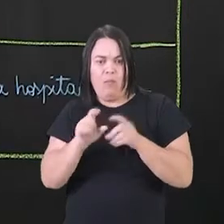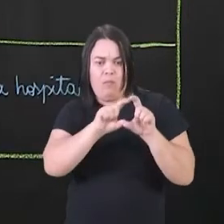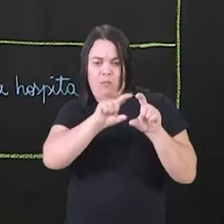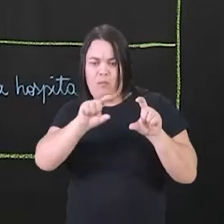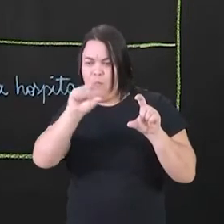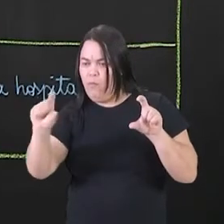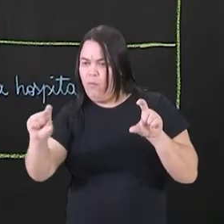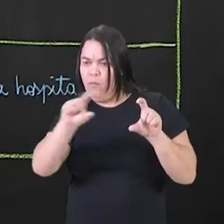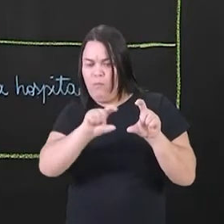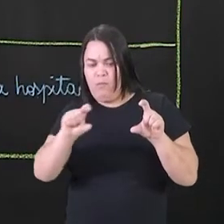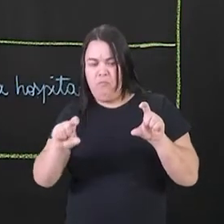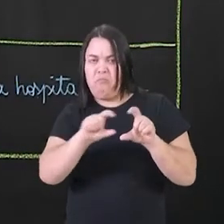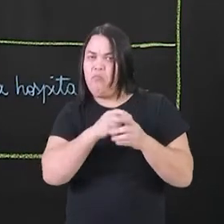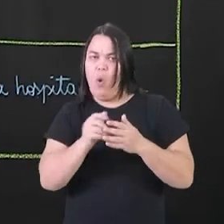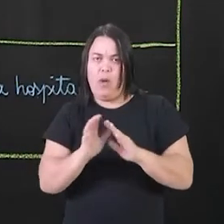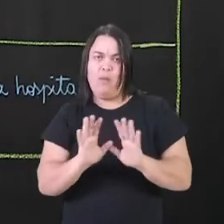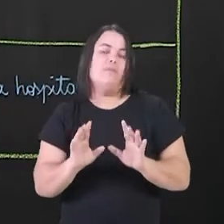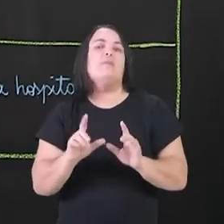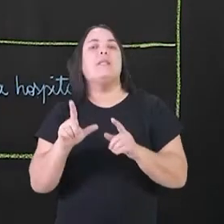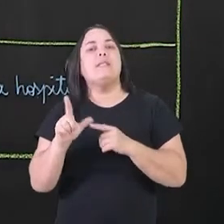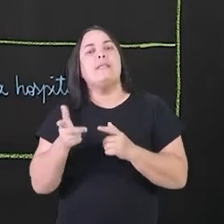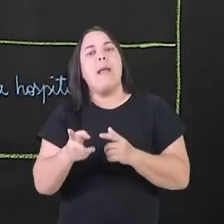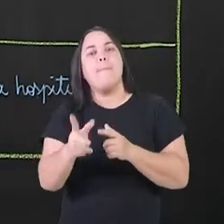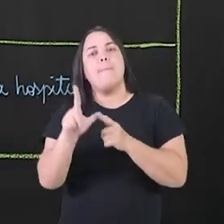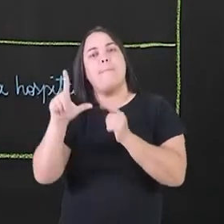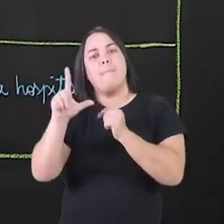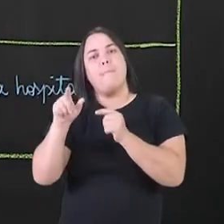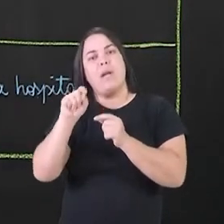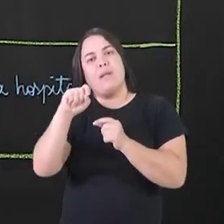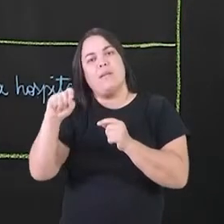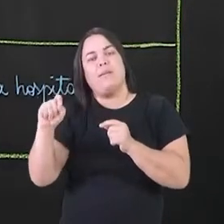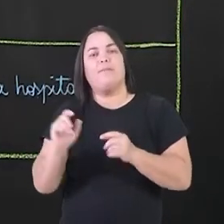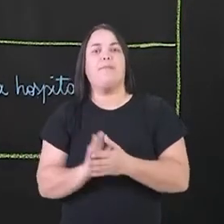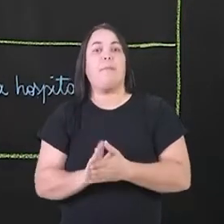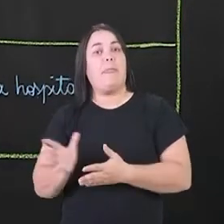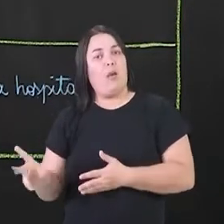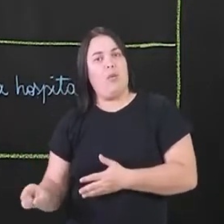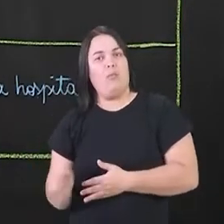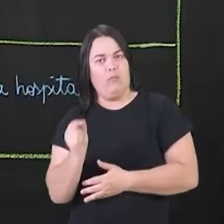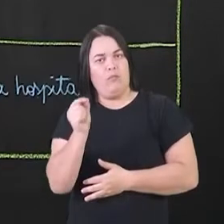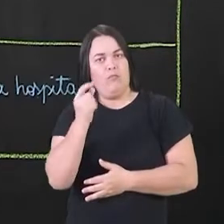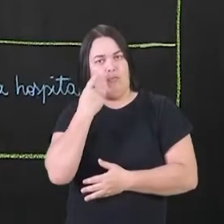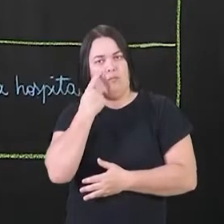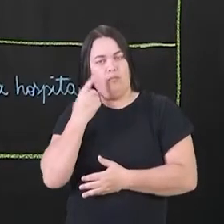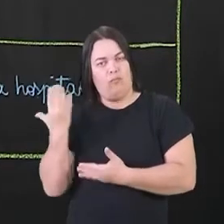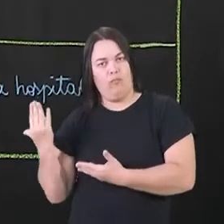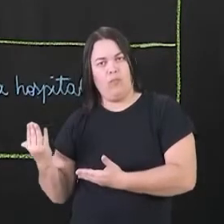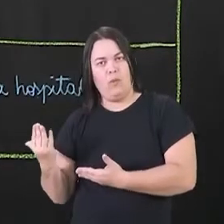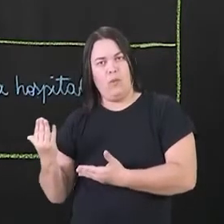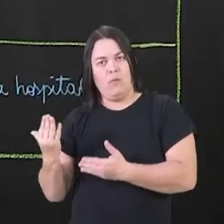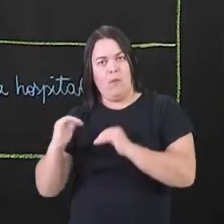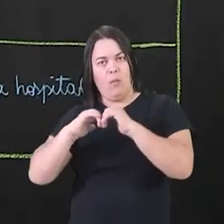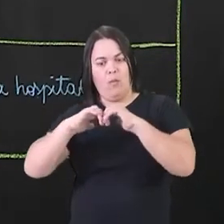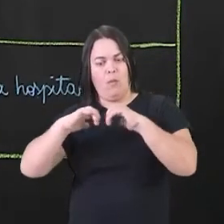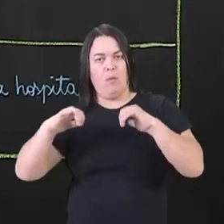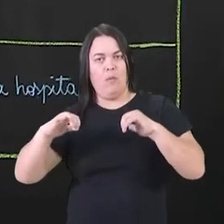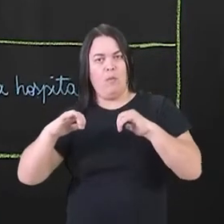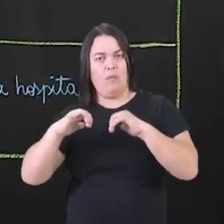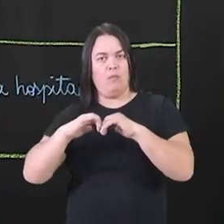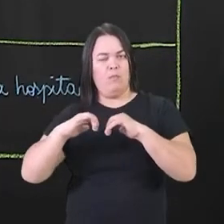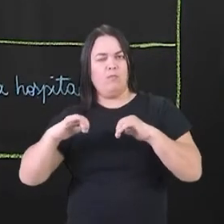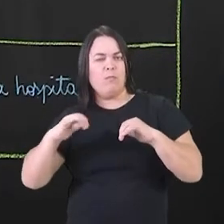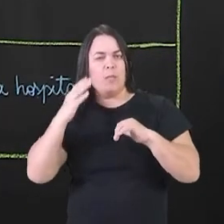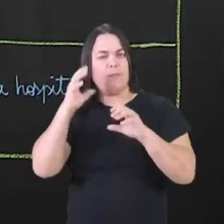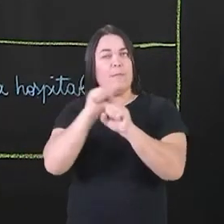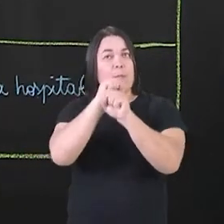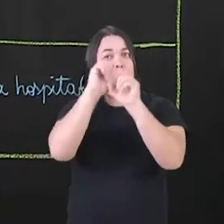É uma característica da língua inglesa essa. Vou pegar um giz para que eu possa separar o nosso raciocínio e que